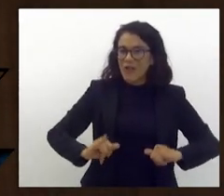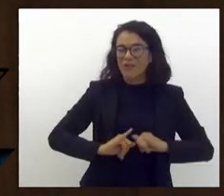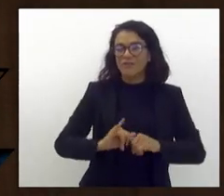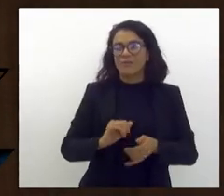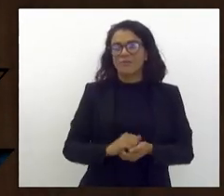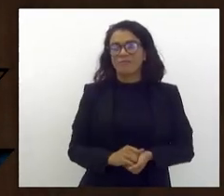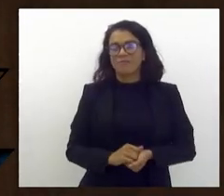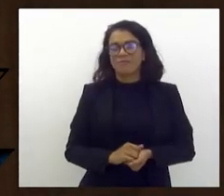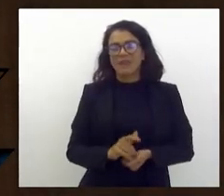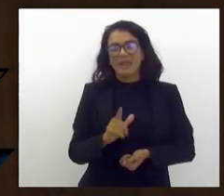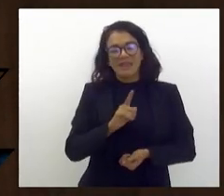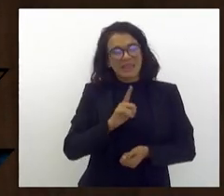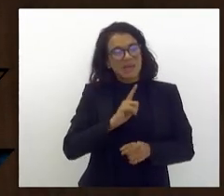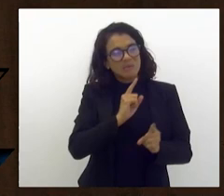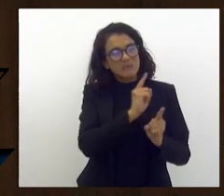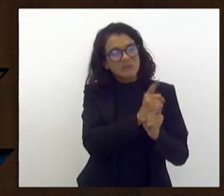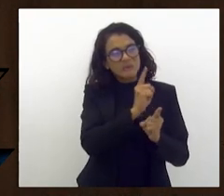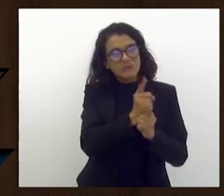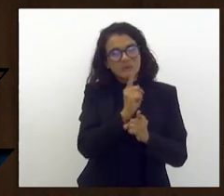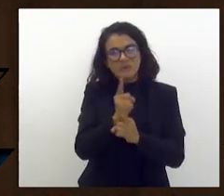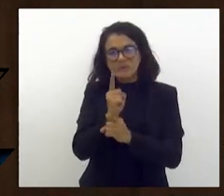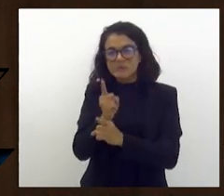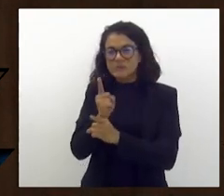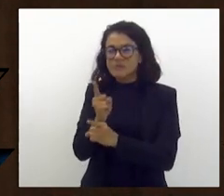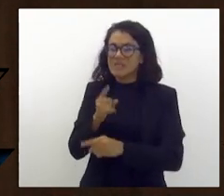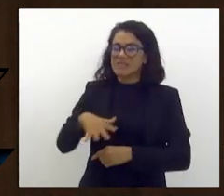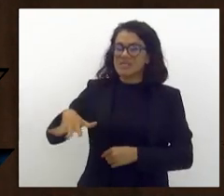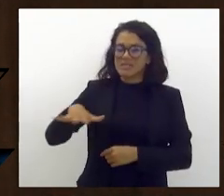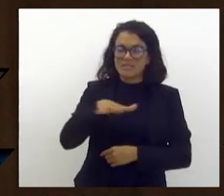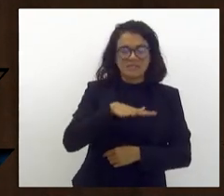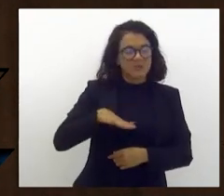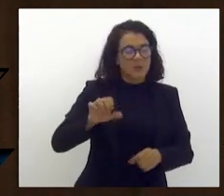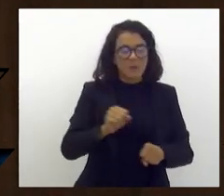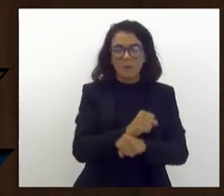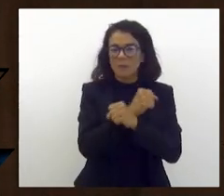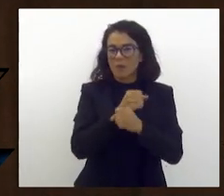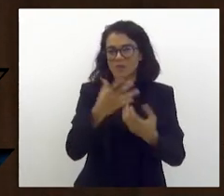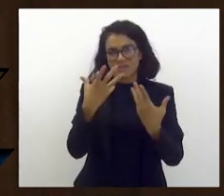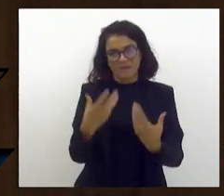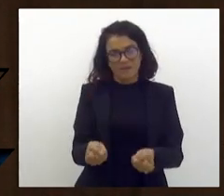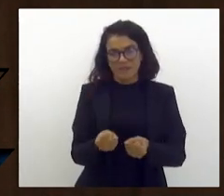E temos nos deparado com coisas que são inadmissíveis.